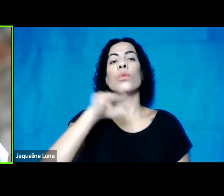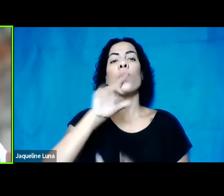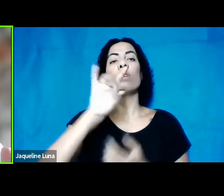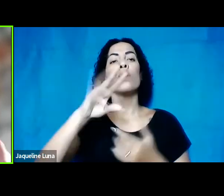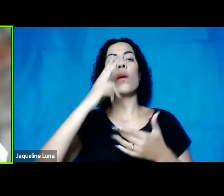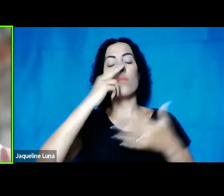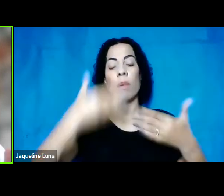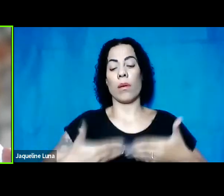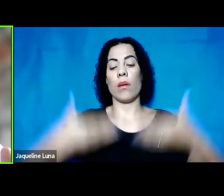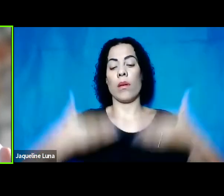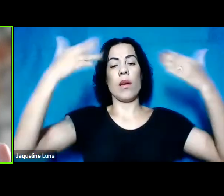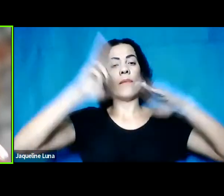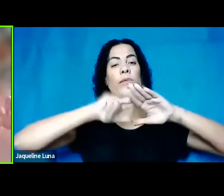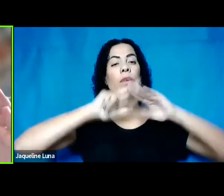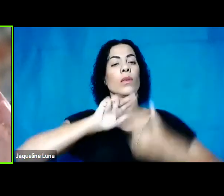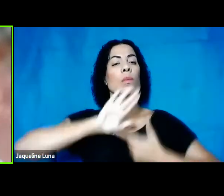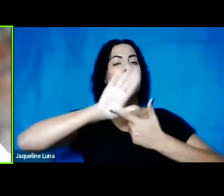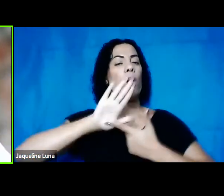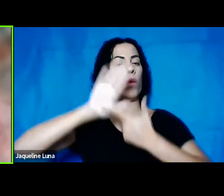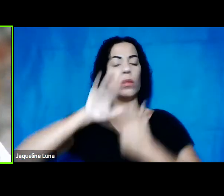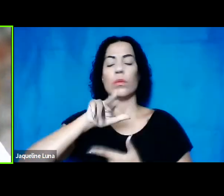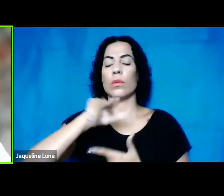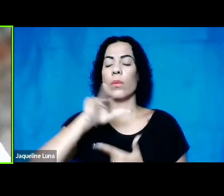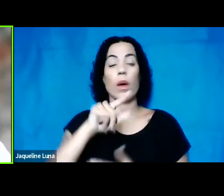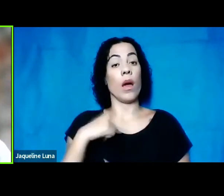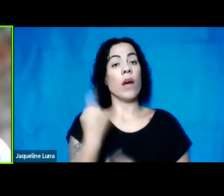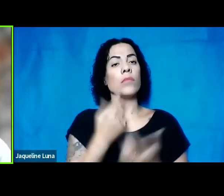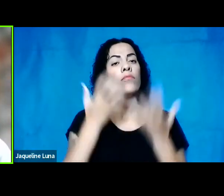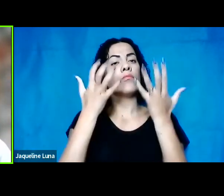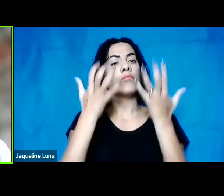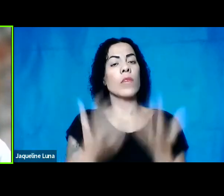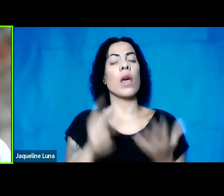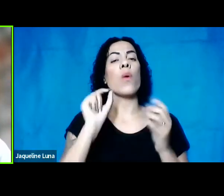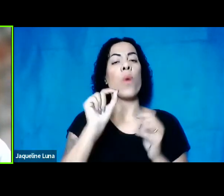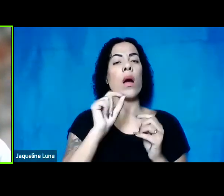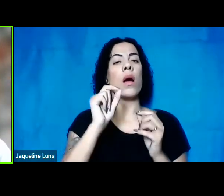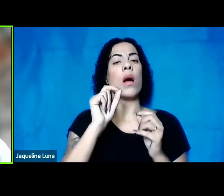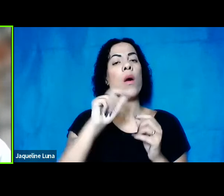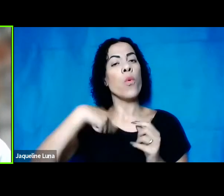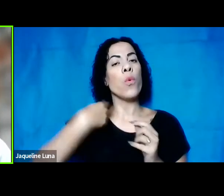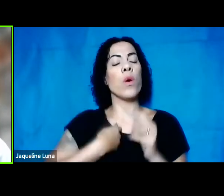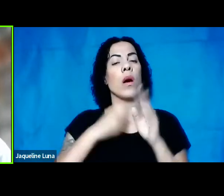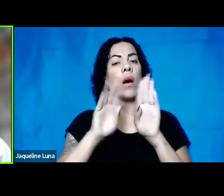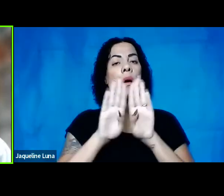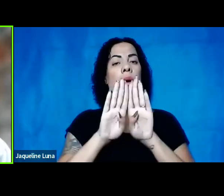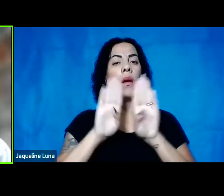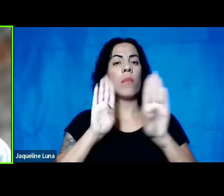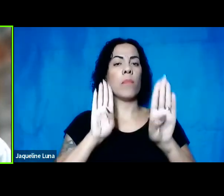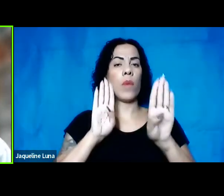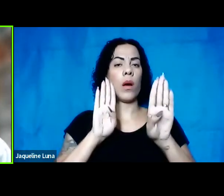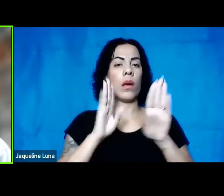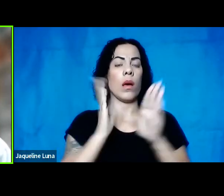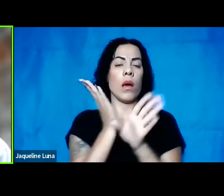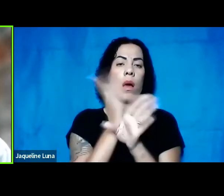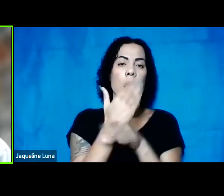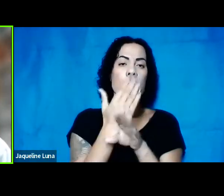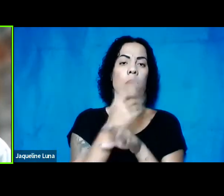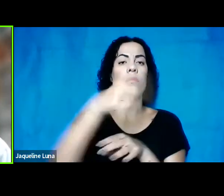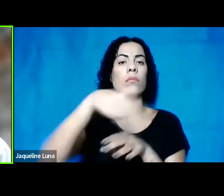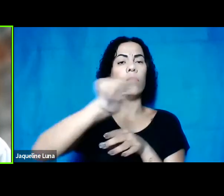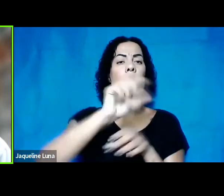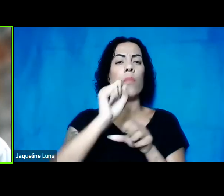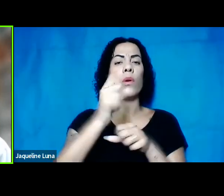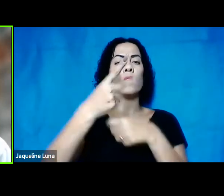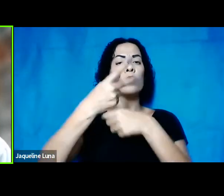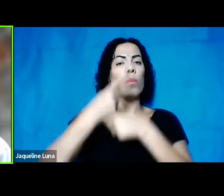estamos fazendo, queremos que seja uma porta aberta para que a gente seja procurado para parcerias, para que a gente